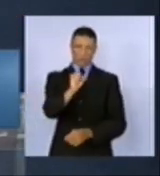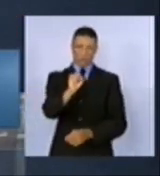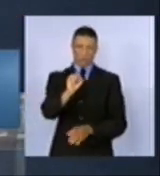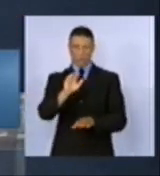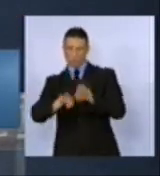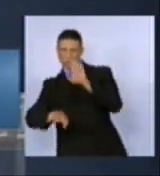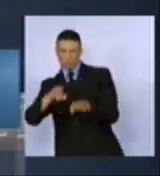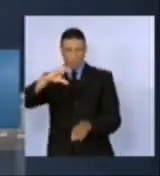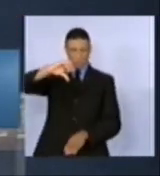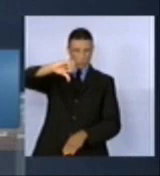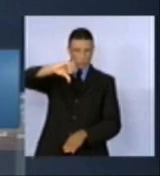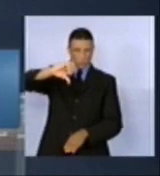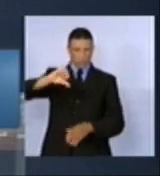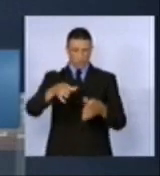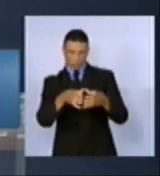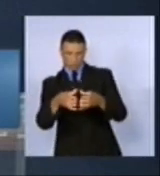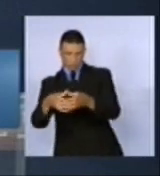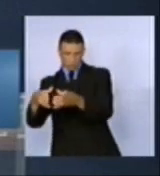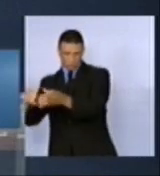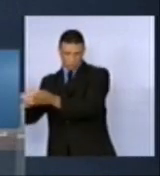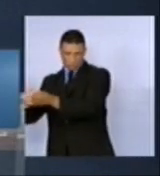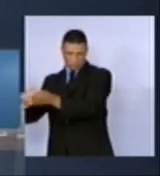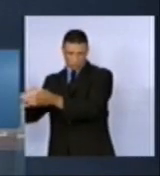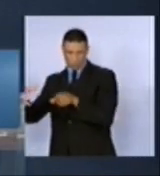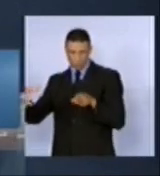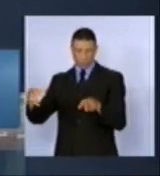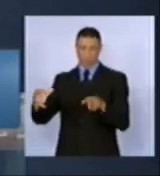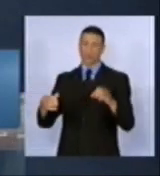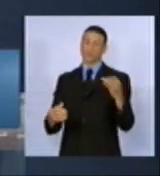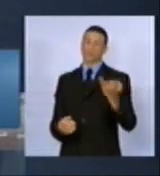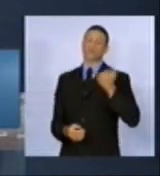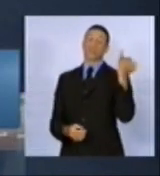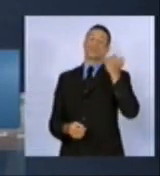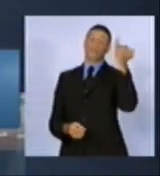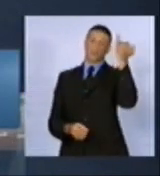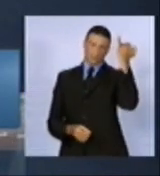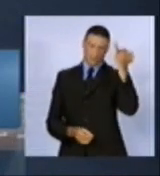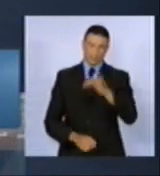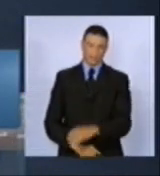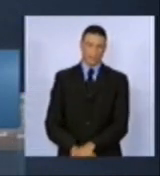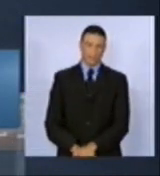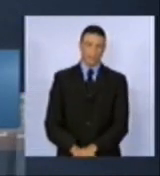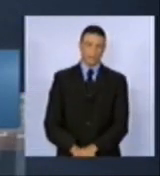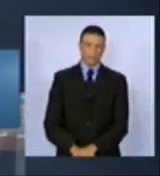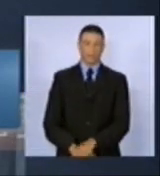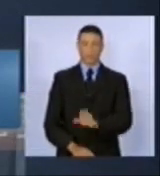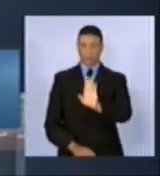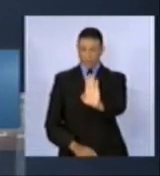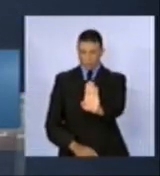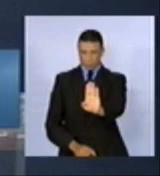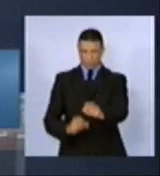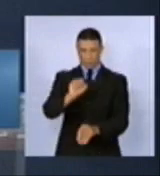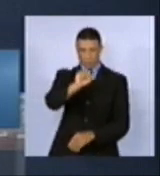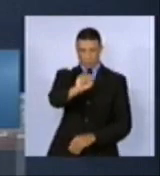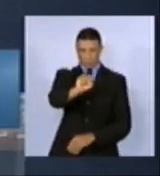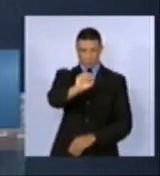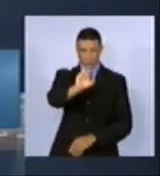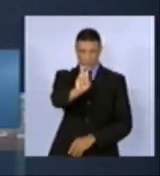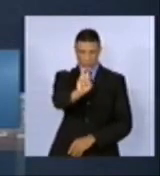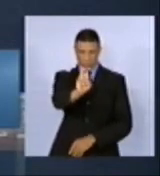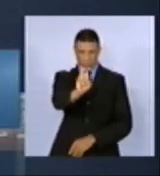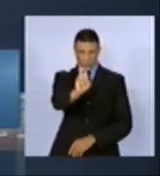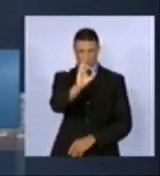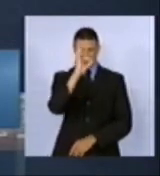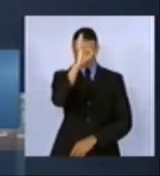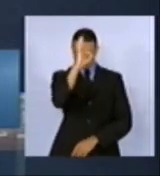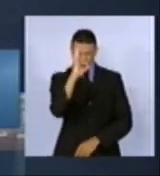carna de Açúcar isso grande vantagem é grande potencial para mitigação mas 80 a 85%